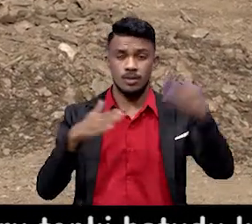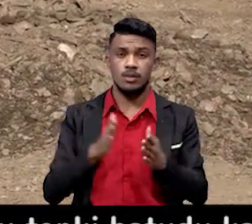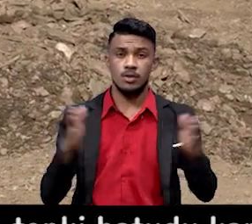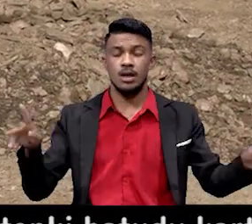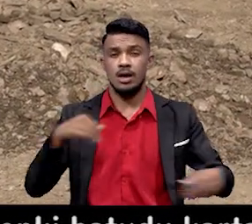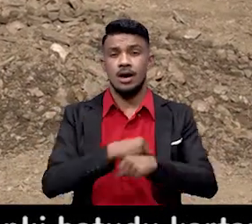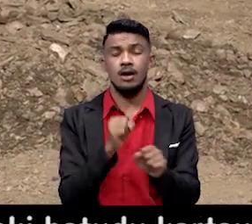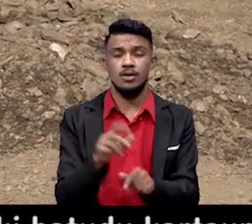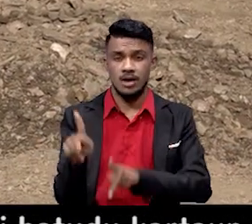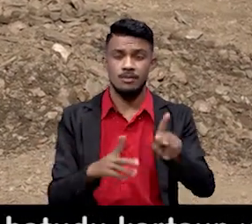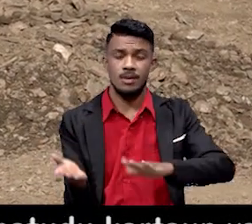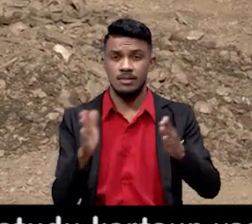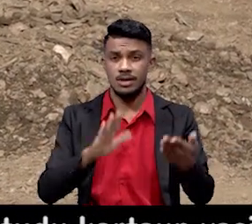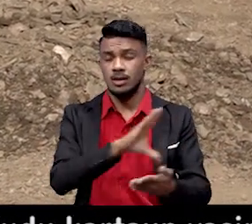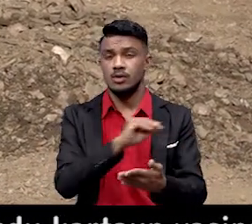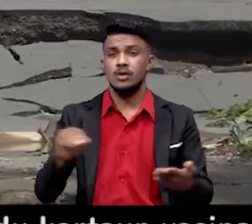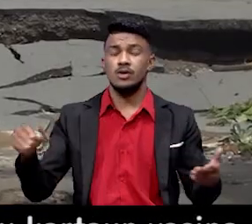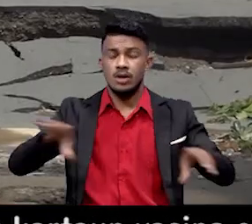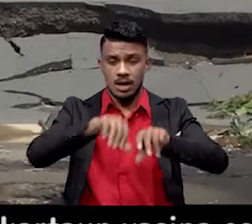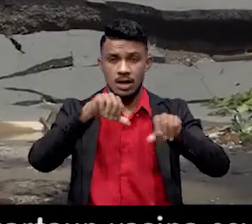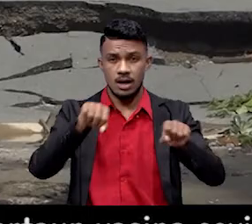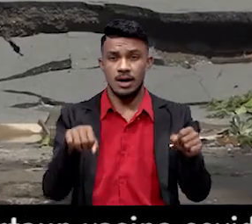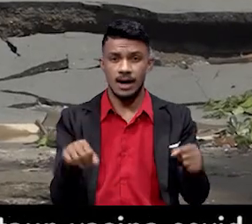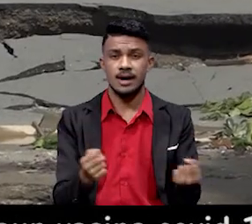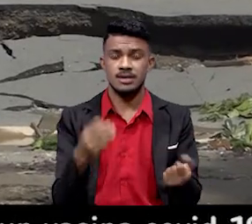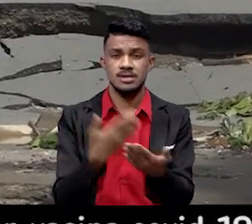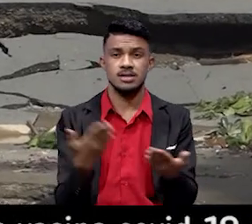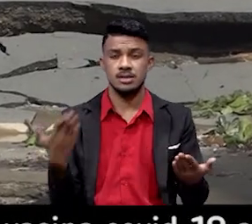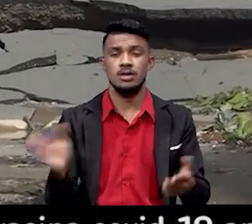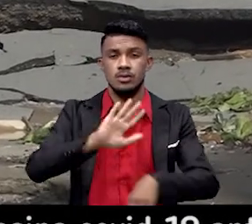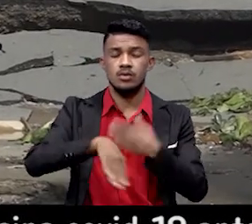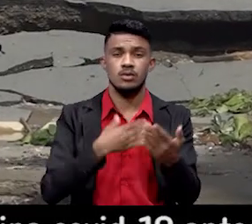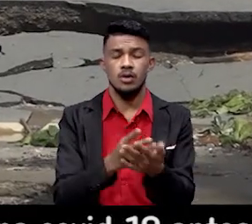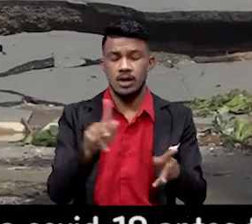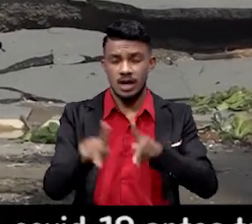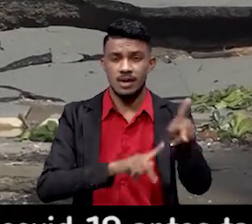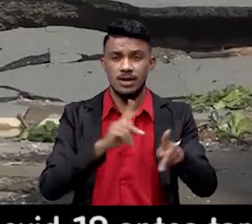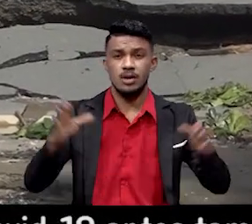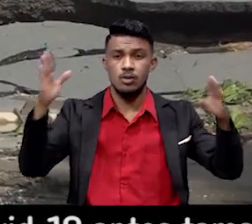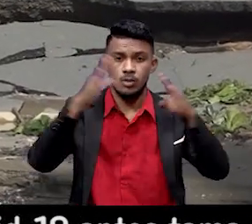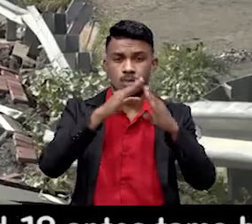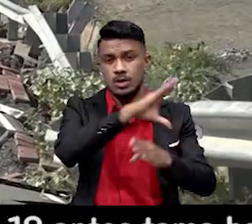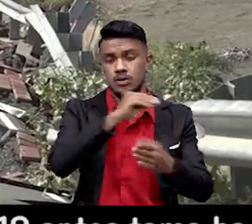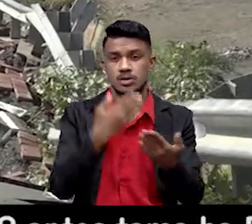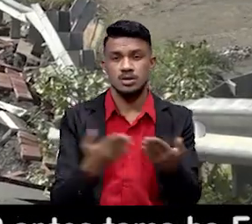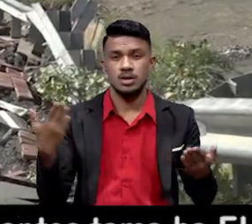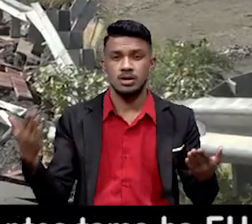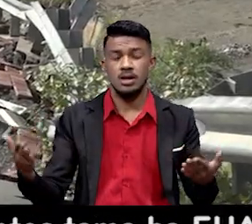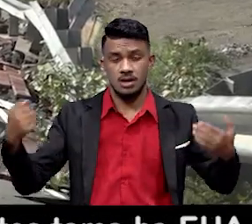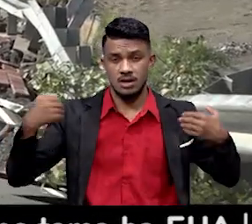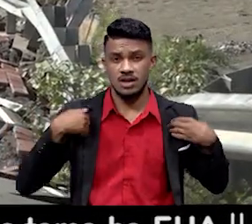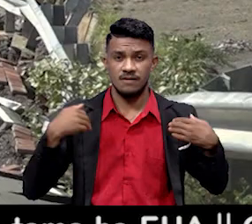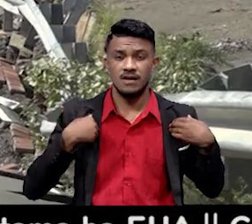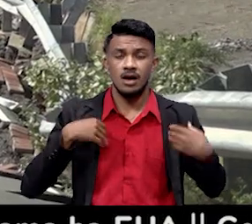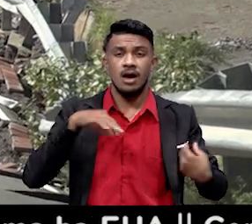mamate estraga infraestrutura publiku inklui komunidade nia uma hosasan. Akonsimento nia